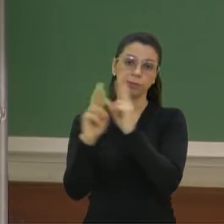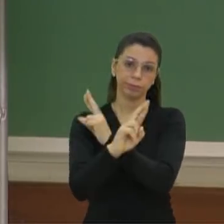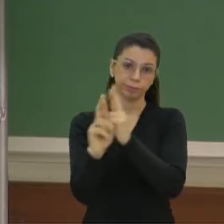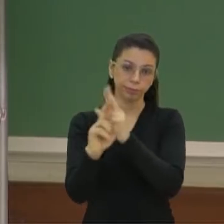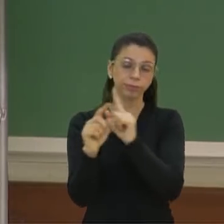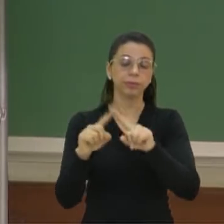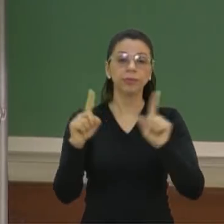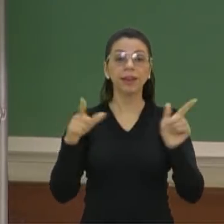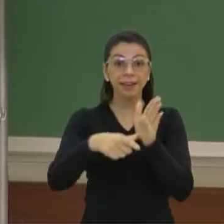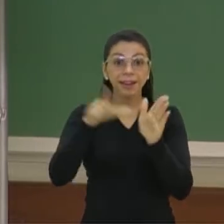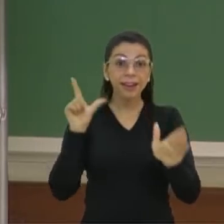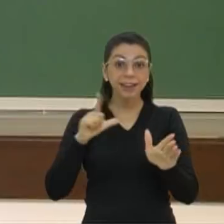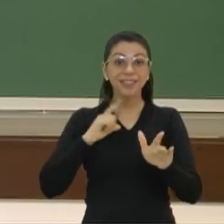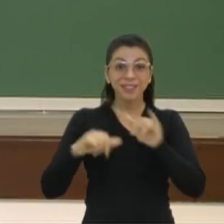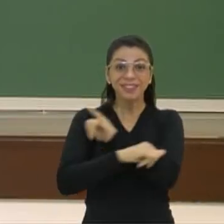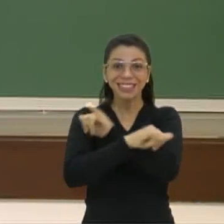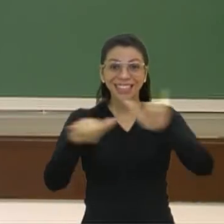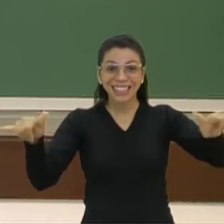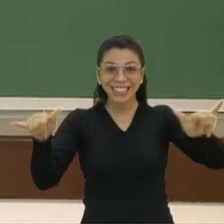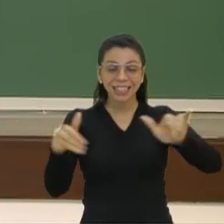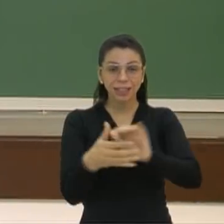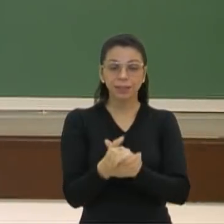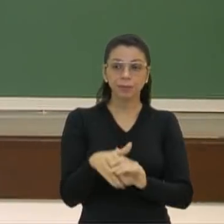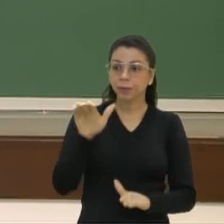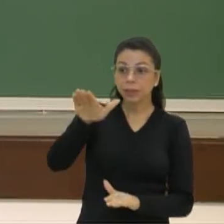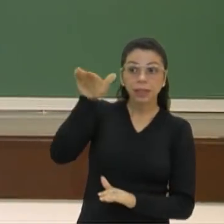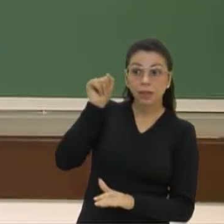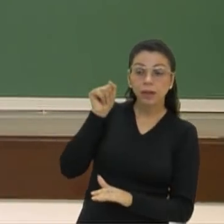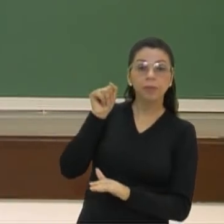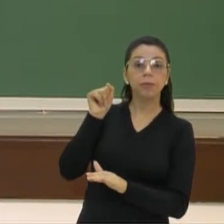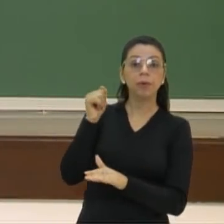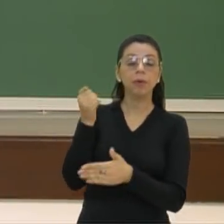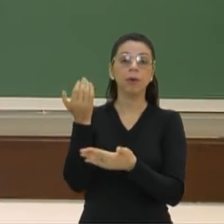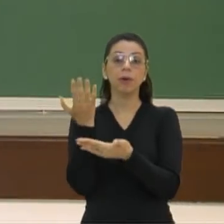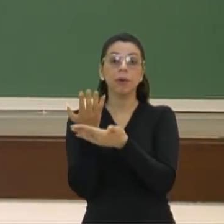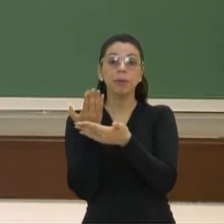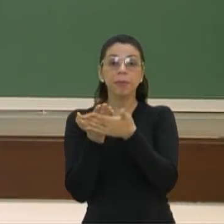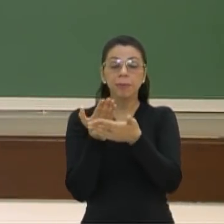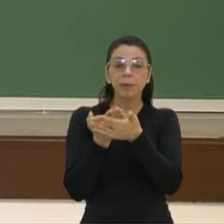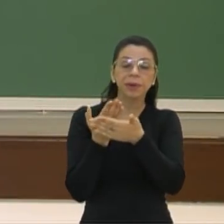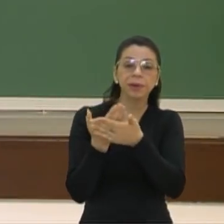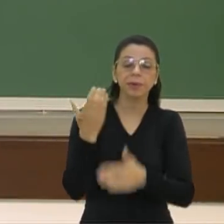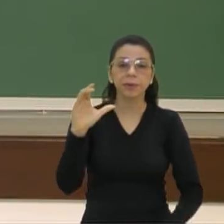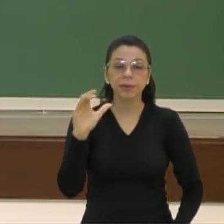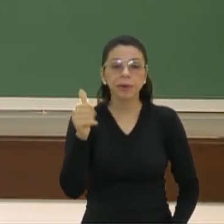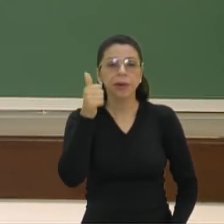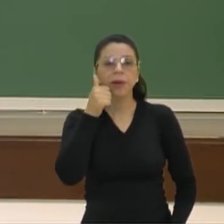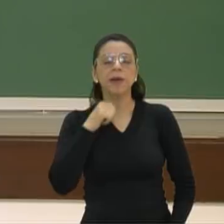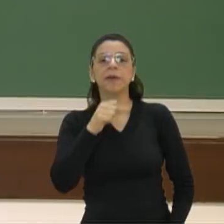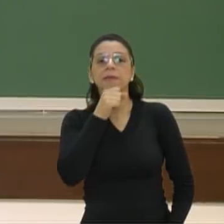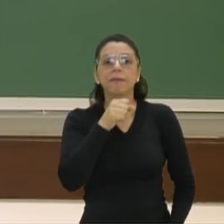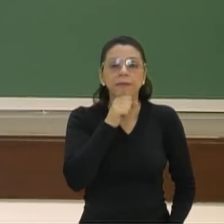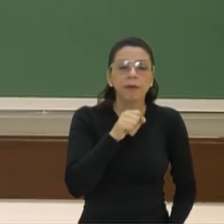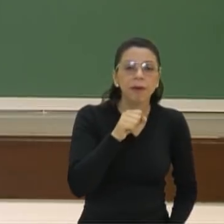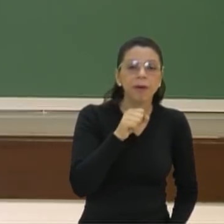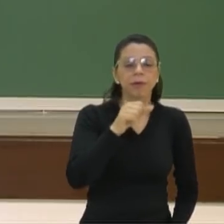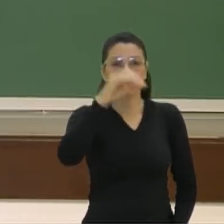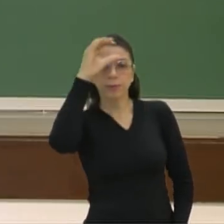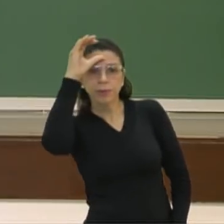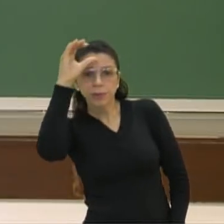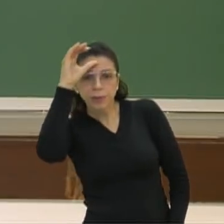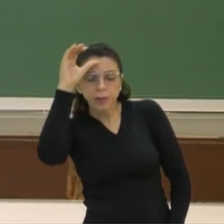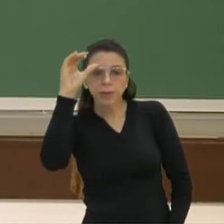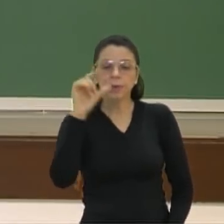antes, vamos para os nossos recadinhos? Chamou todo mundo para a aula de ciências? Chamou a avó, o tio, papagaio, o cachorro, tá com